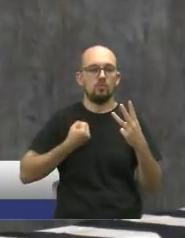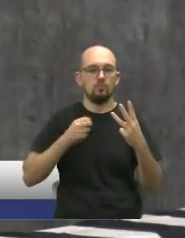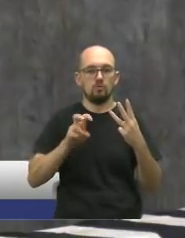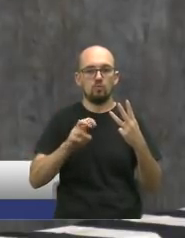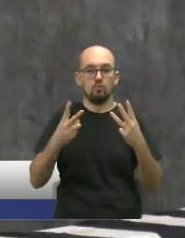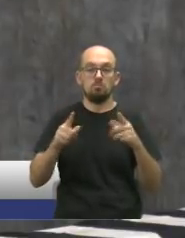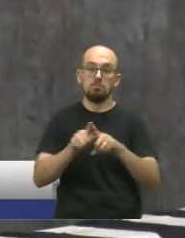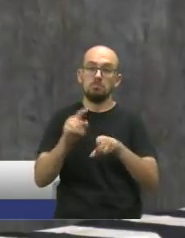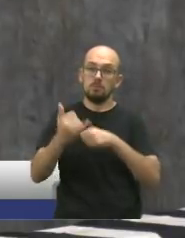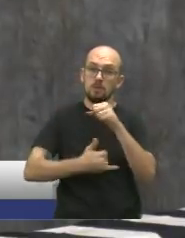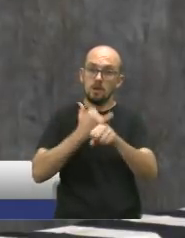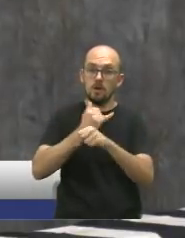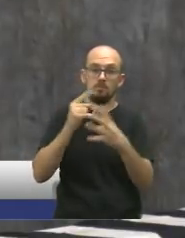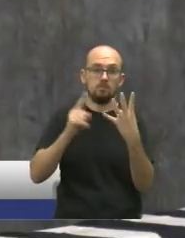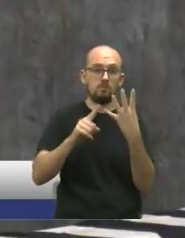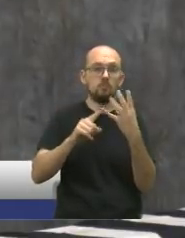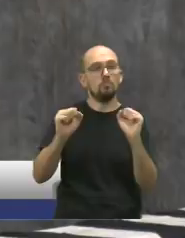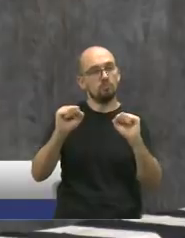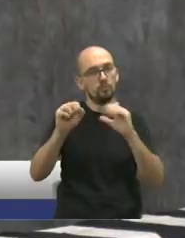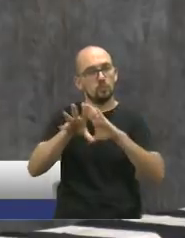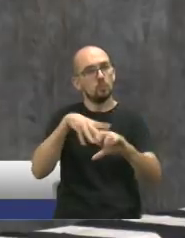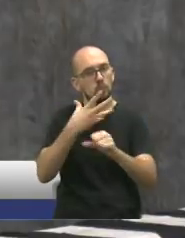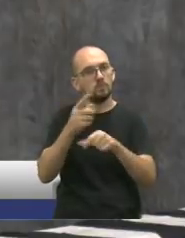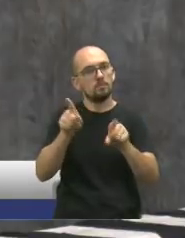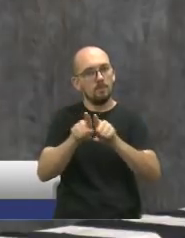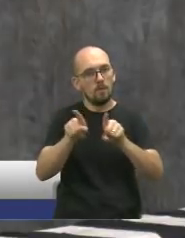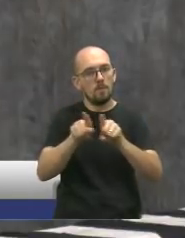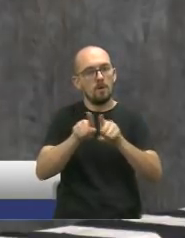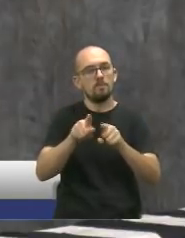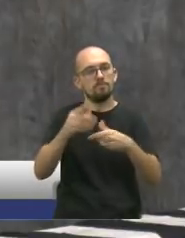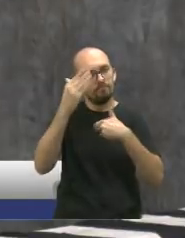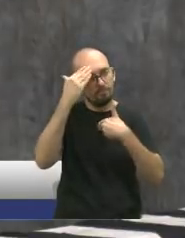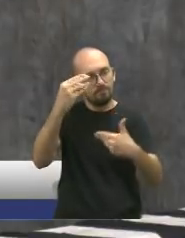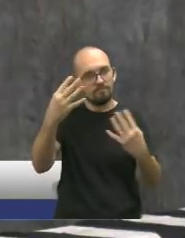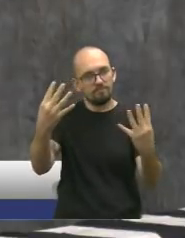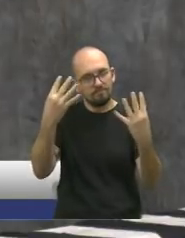acompanha pela internet através do nosso canal no YouTube,